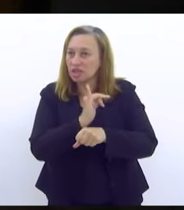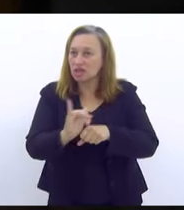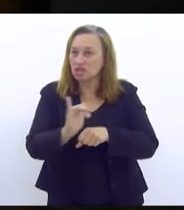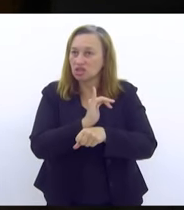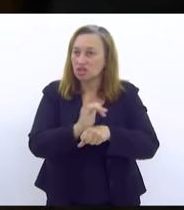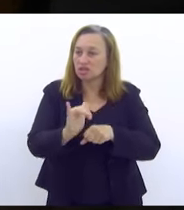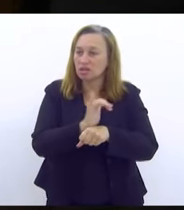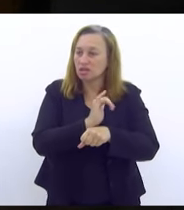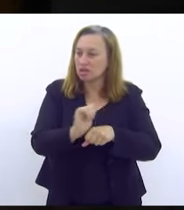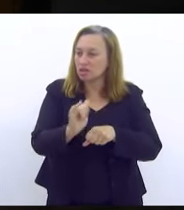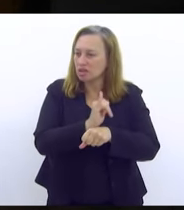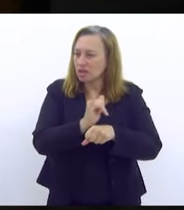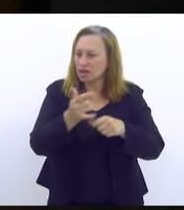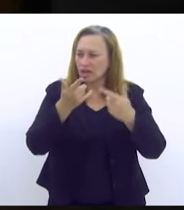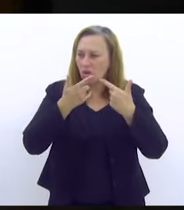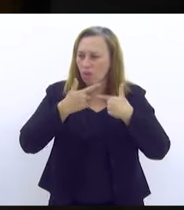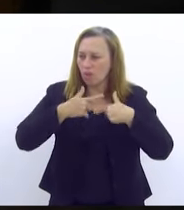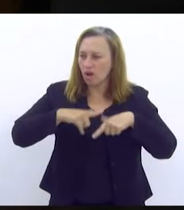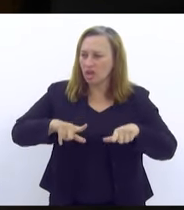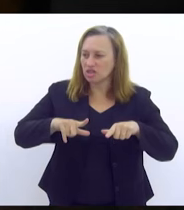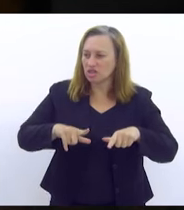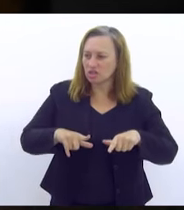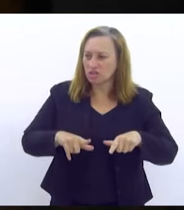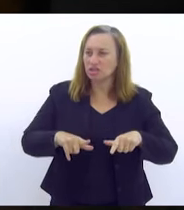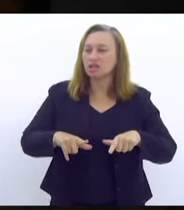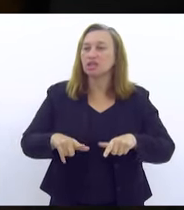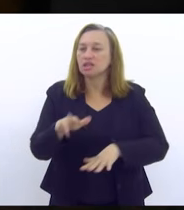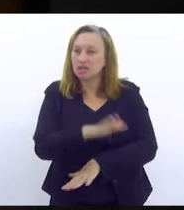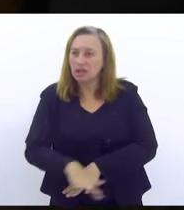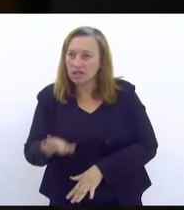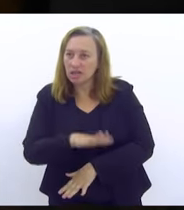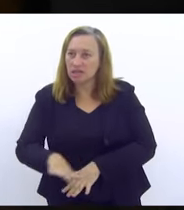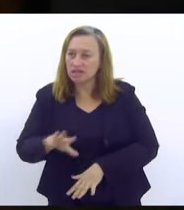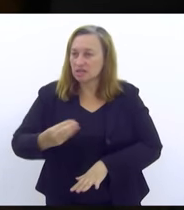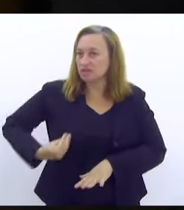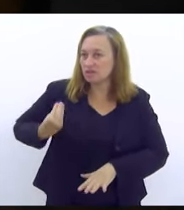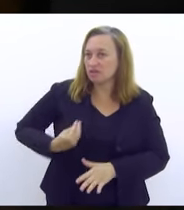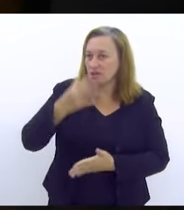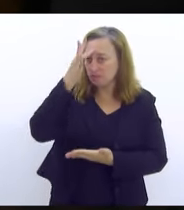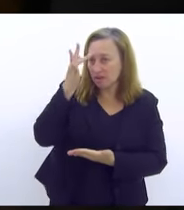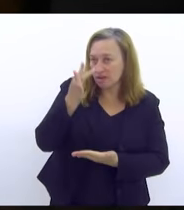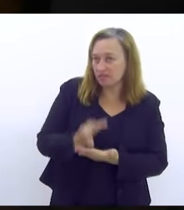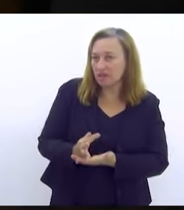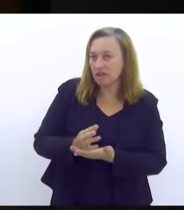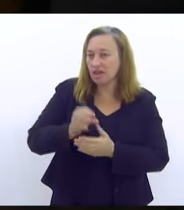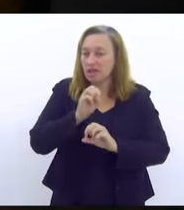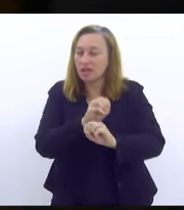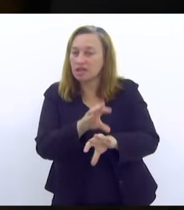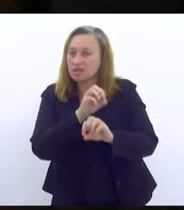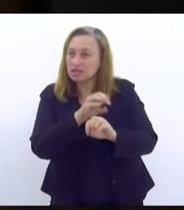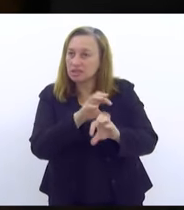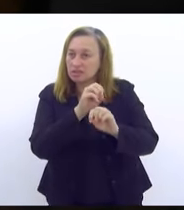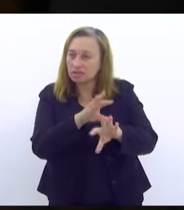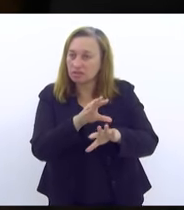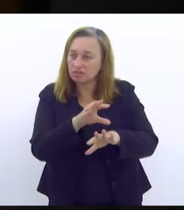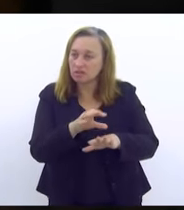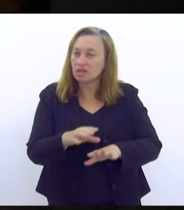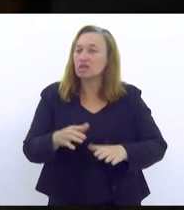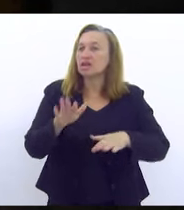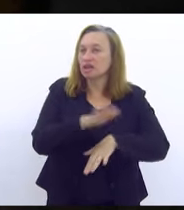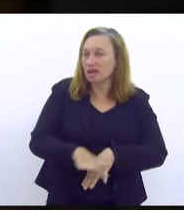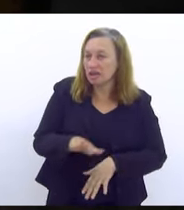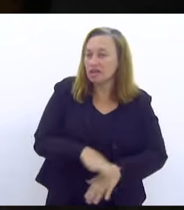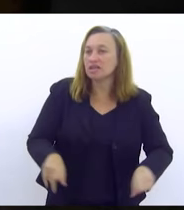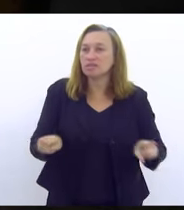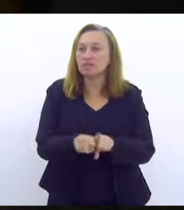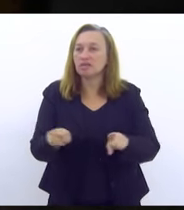da criança. Levamos a importância de viver pela fé, ensinando que a criança também